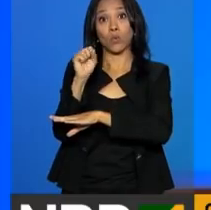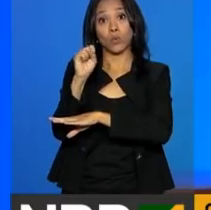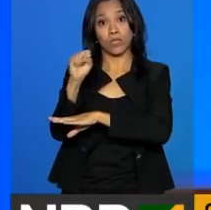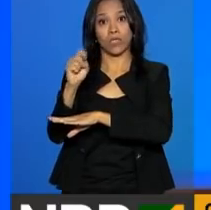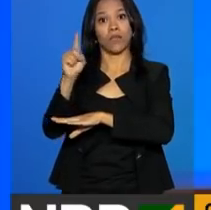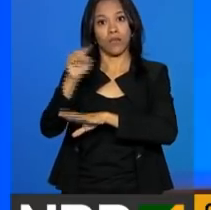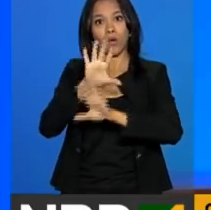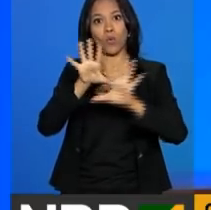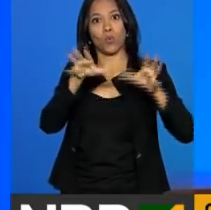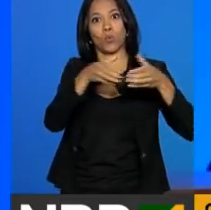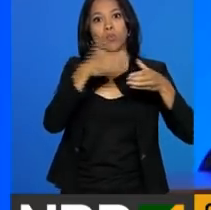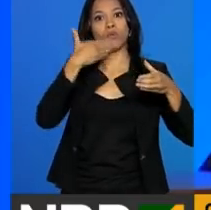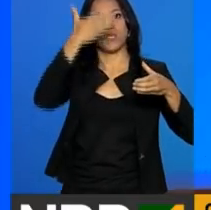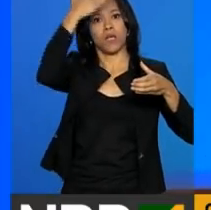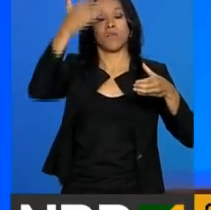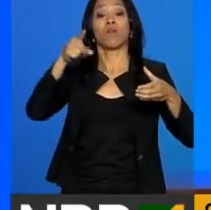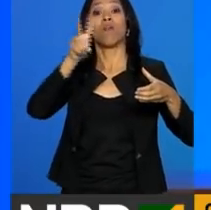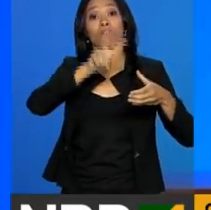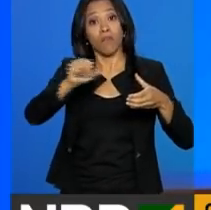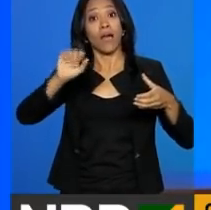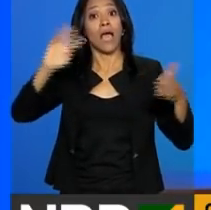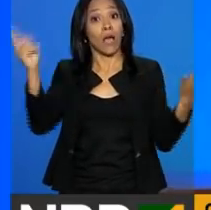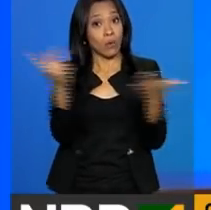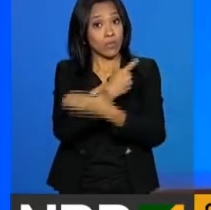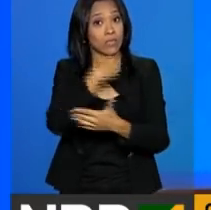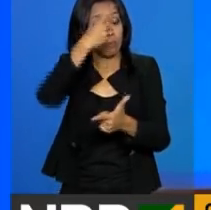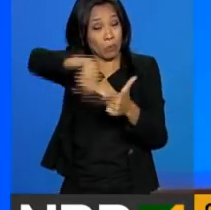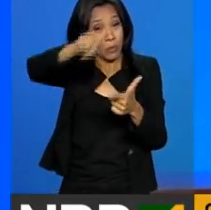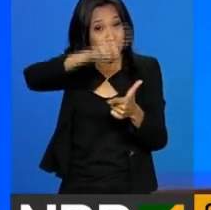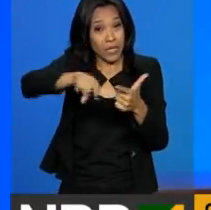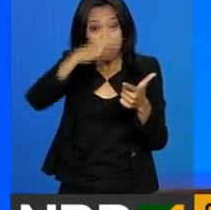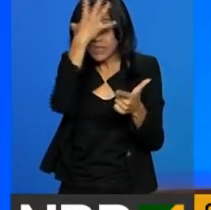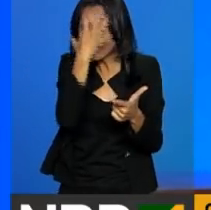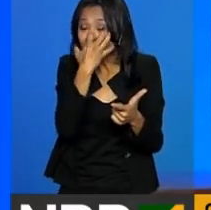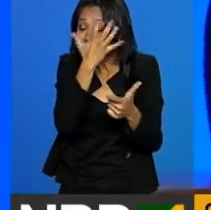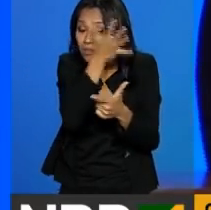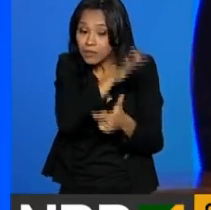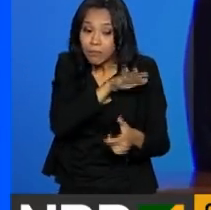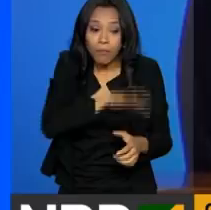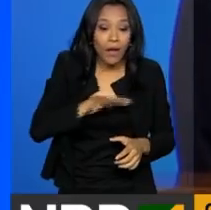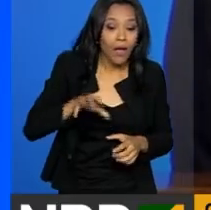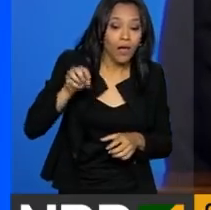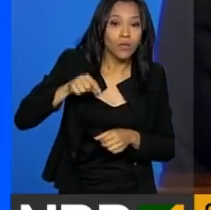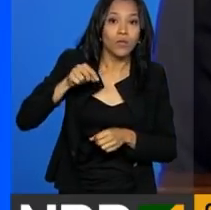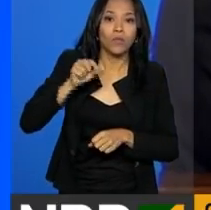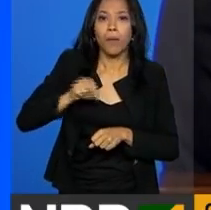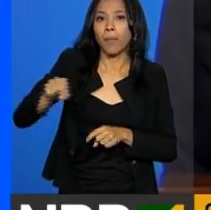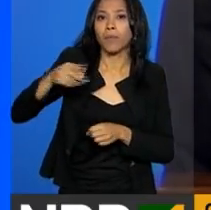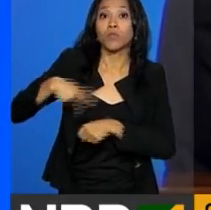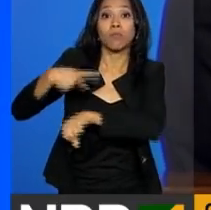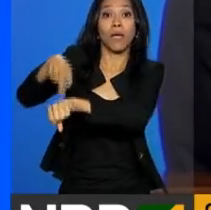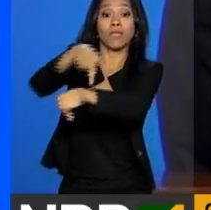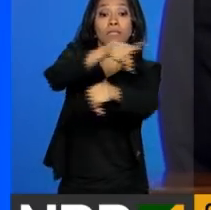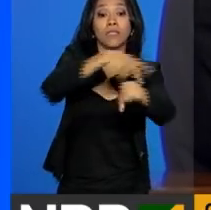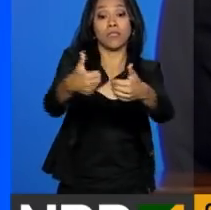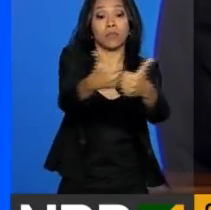daquilo vai criar um problema seríssimo para a região e seríssimo certamente para os demais países no particular para os estados unidos até um